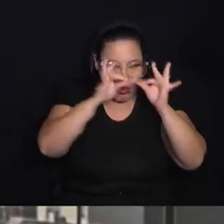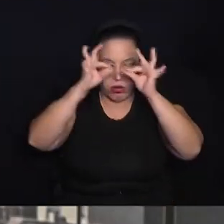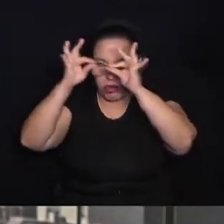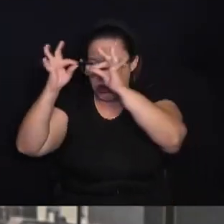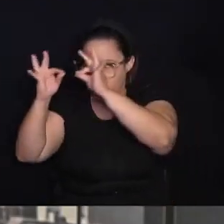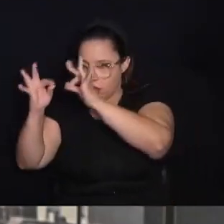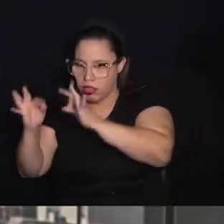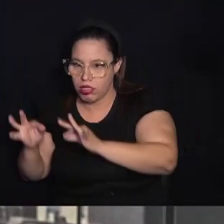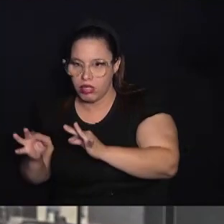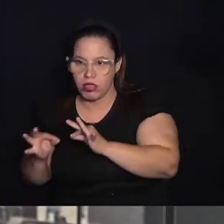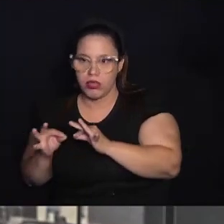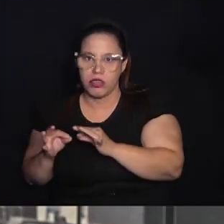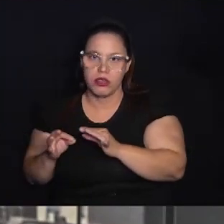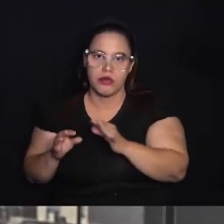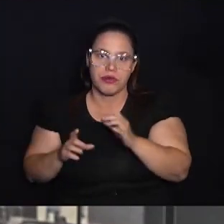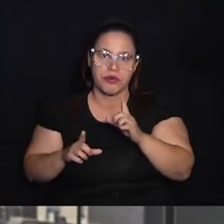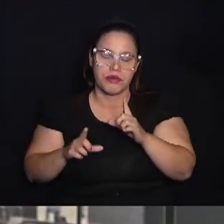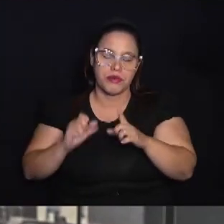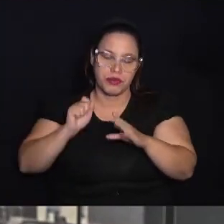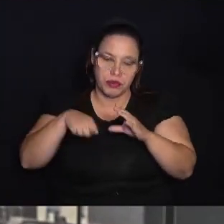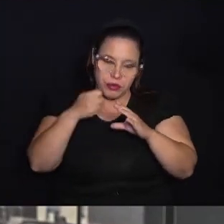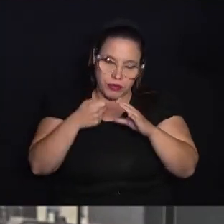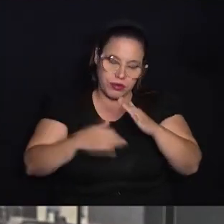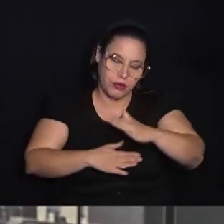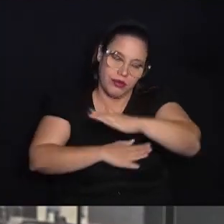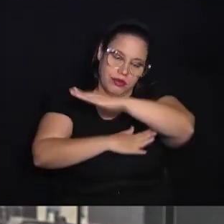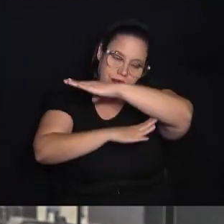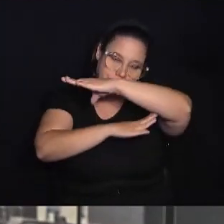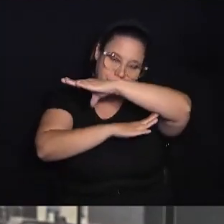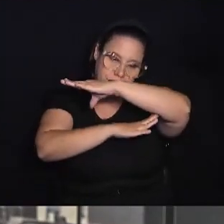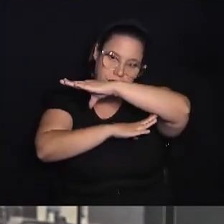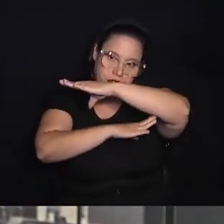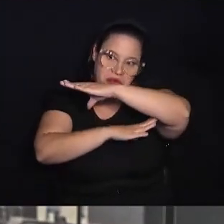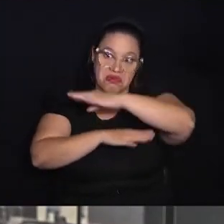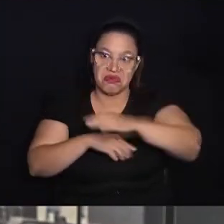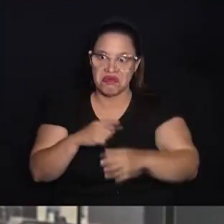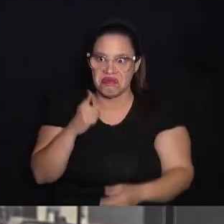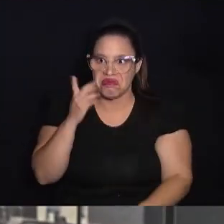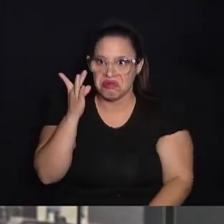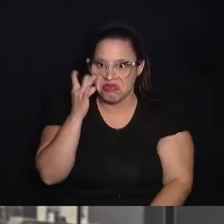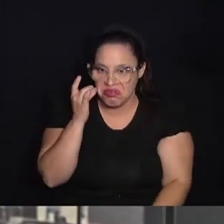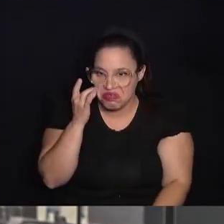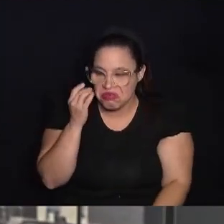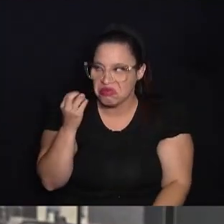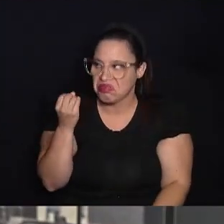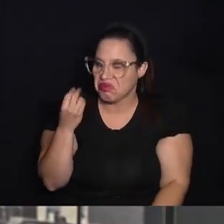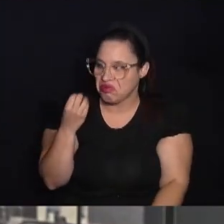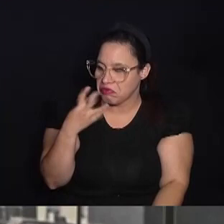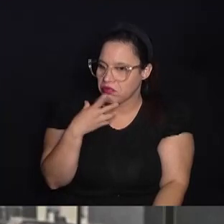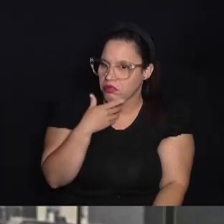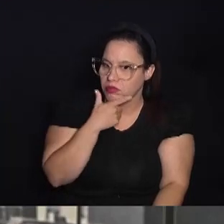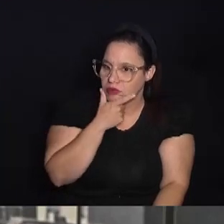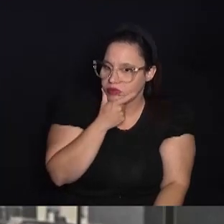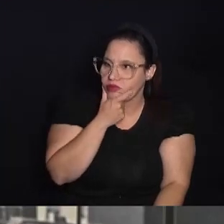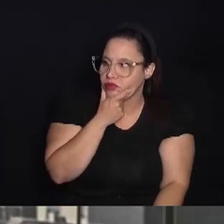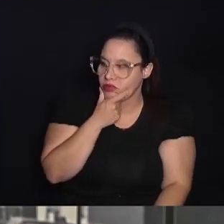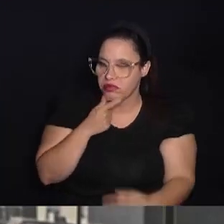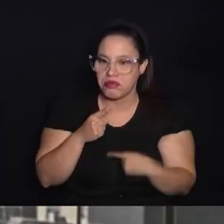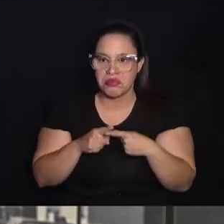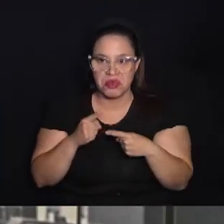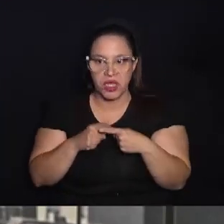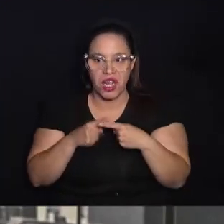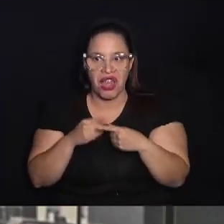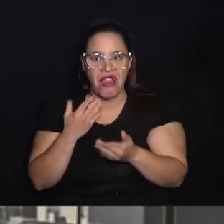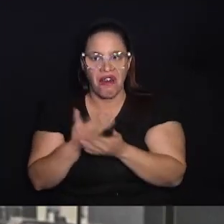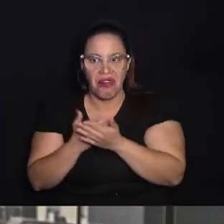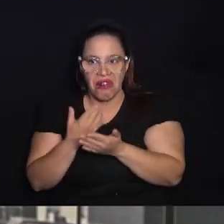assistindo a o estúdio Câmara Com certeza tá muito bem informado aí porque uma aula aí